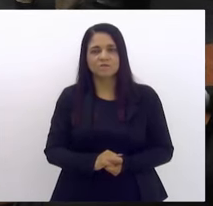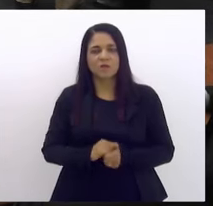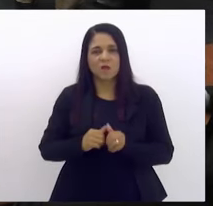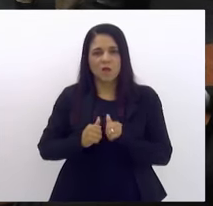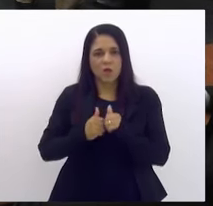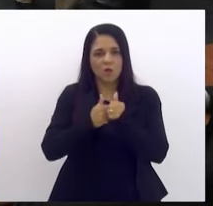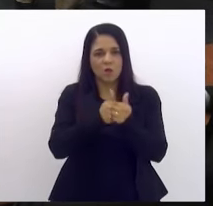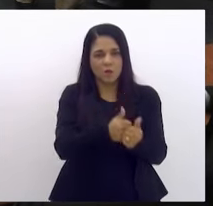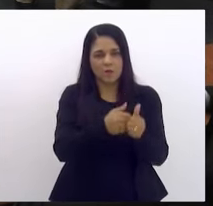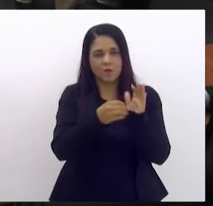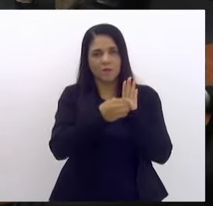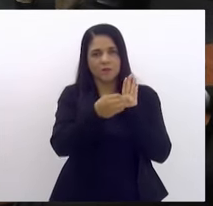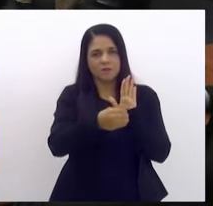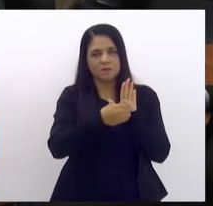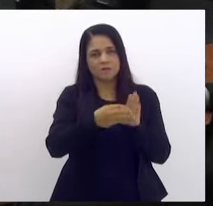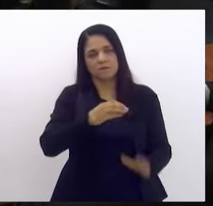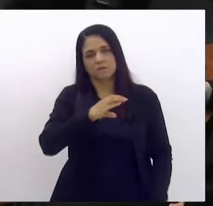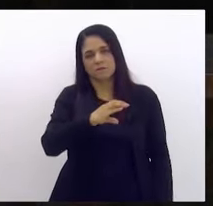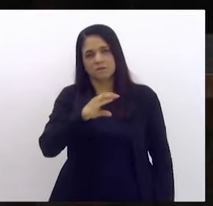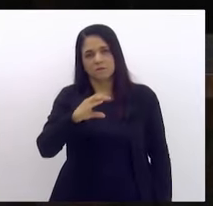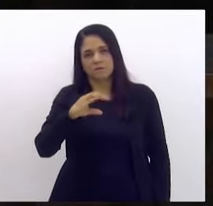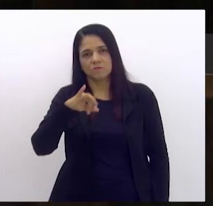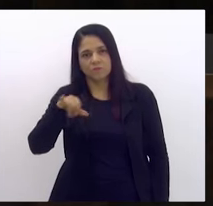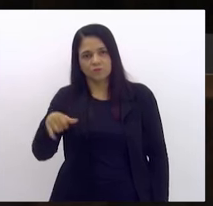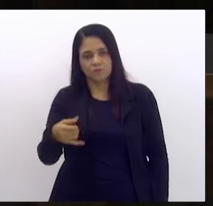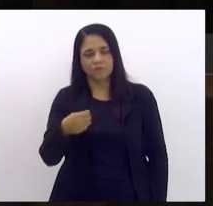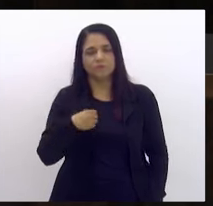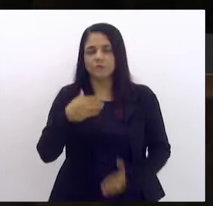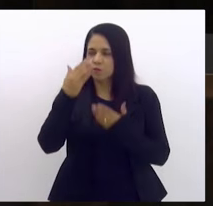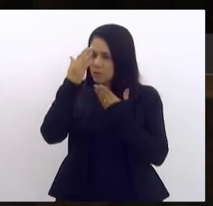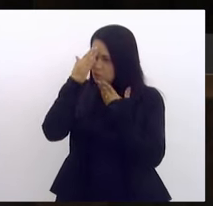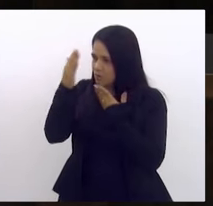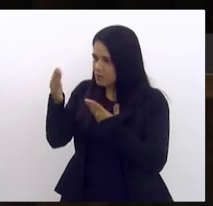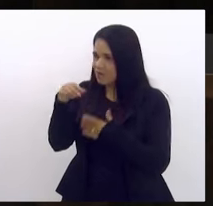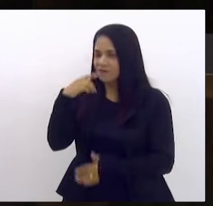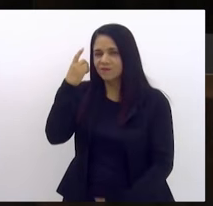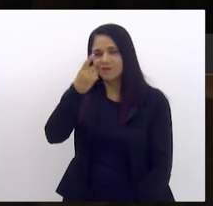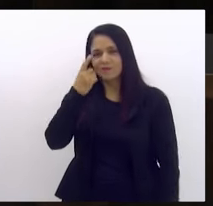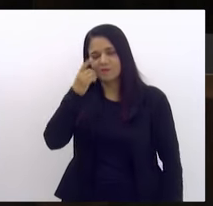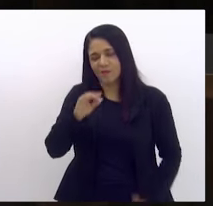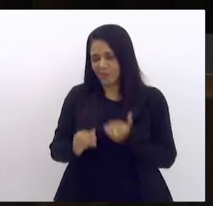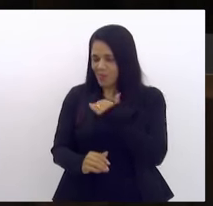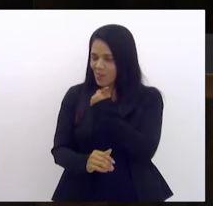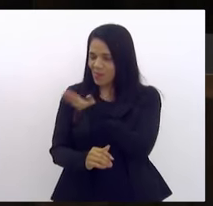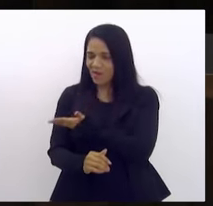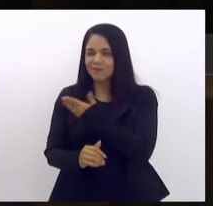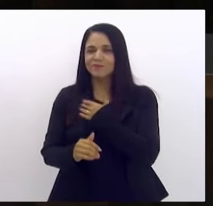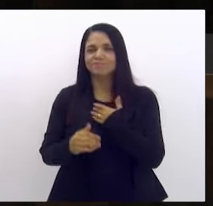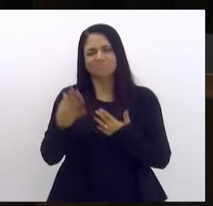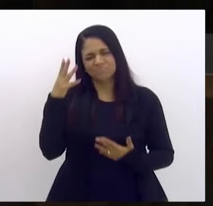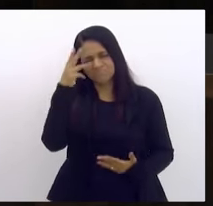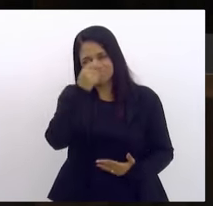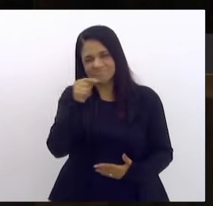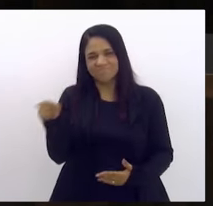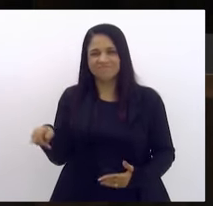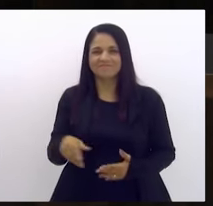Acompanho o parecer da CCJ, presidente. Muito obrigado, minha nobre deputada, que está aqui do meu lado. Muito bonita.